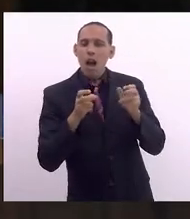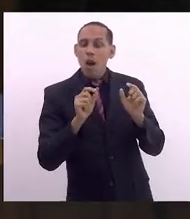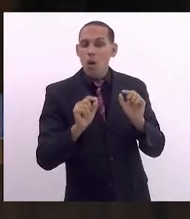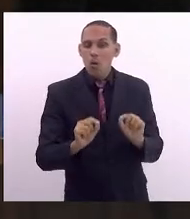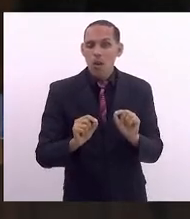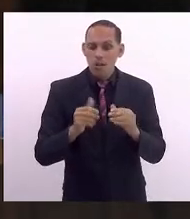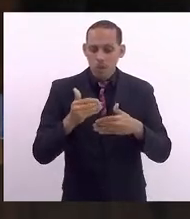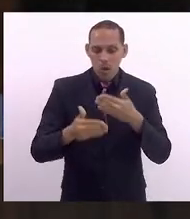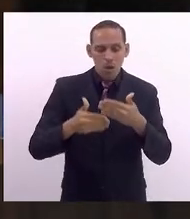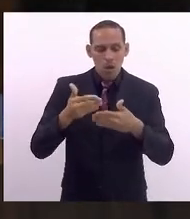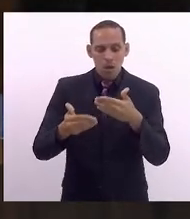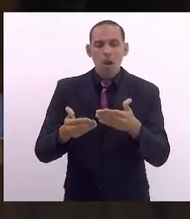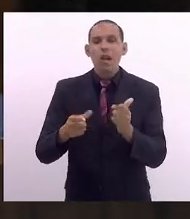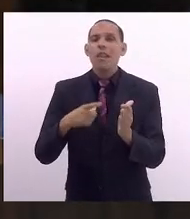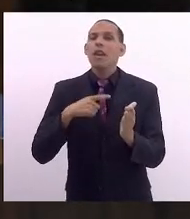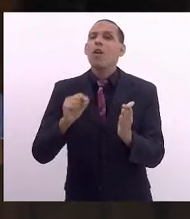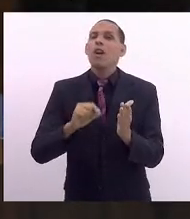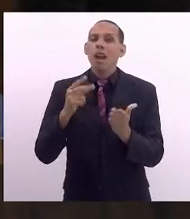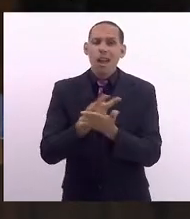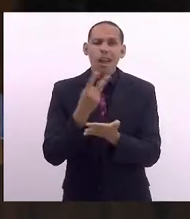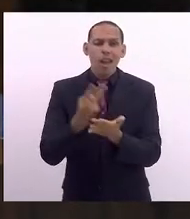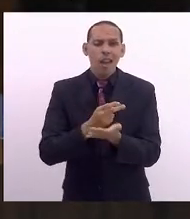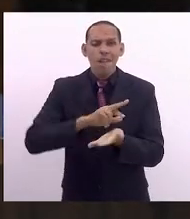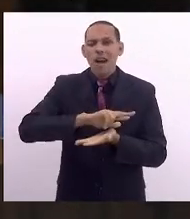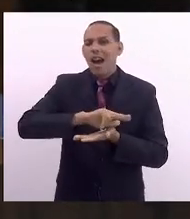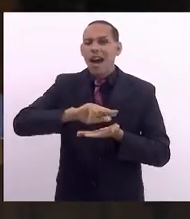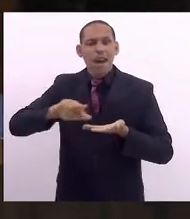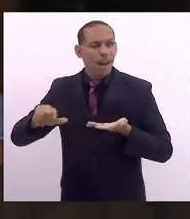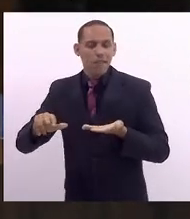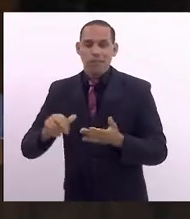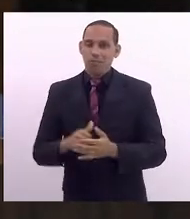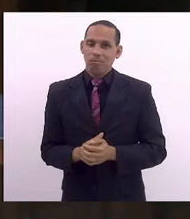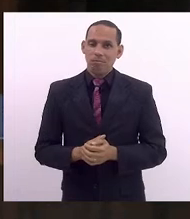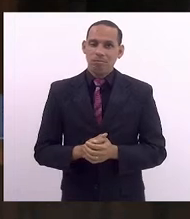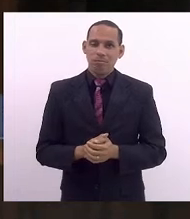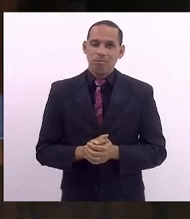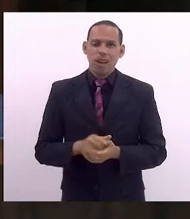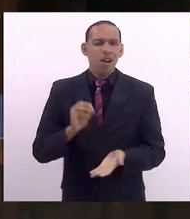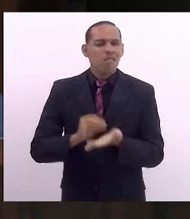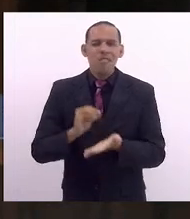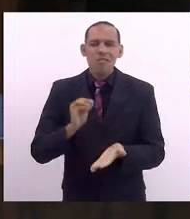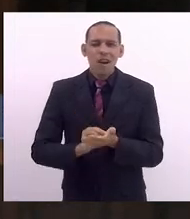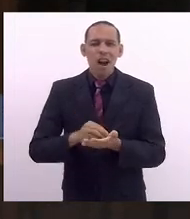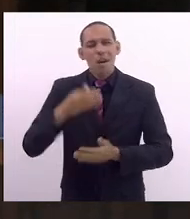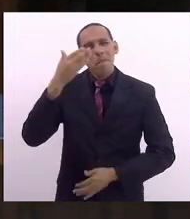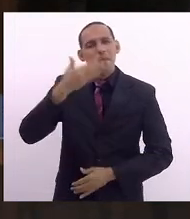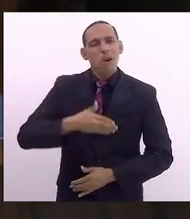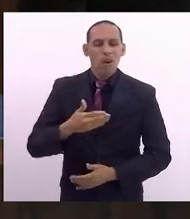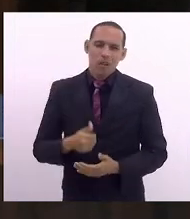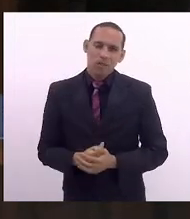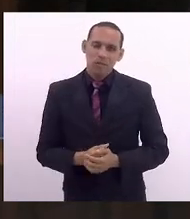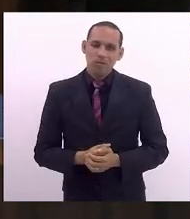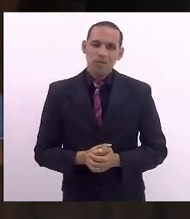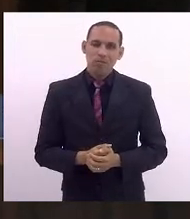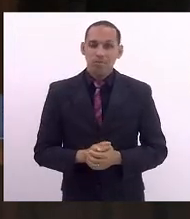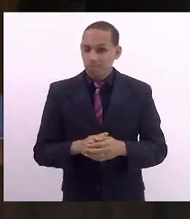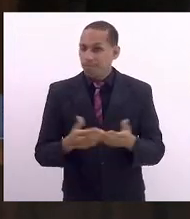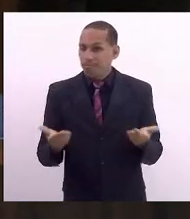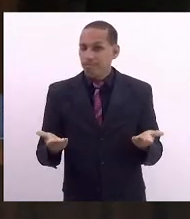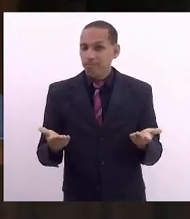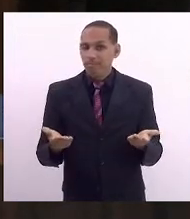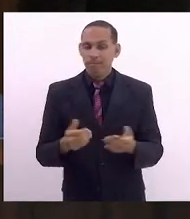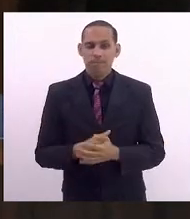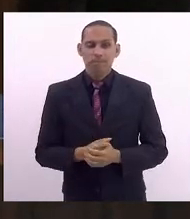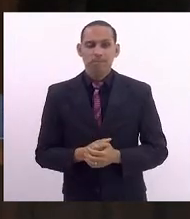no processo deles há diversos erros, há diversas imaterialidades, e por si só,